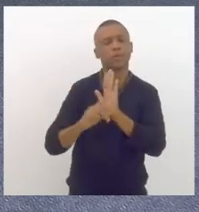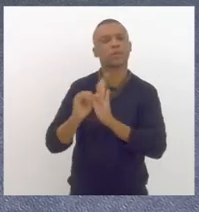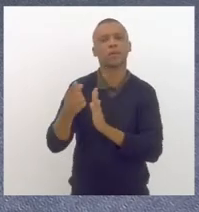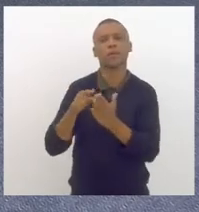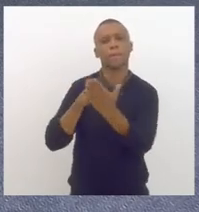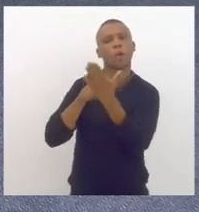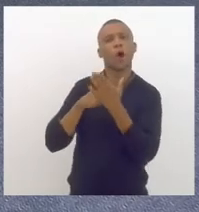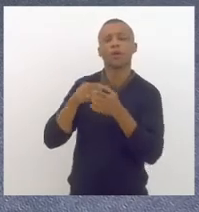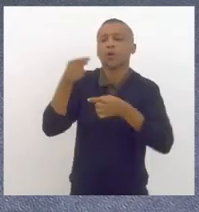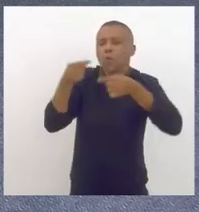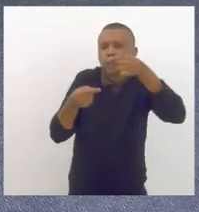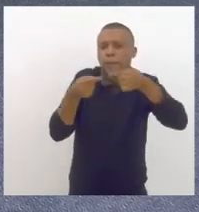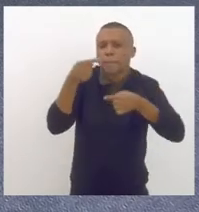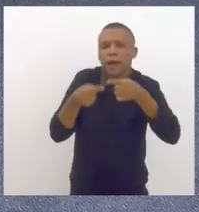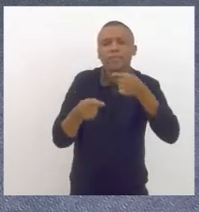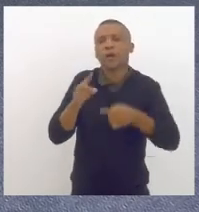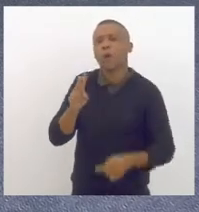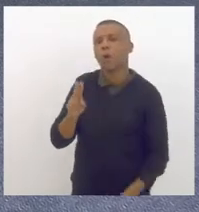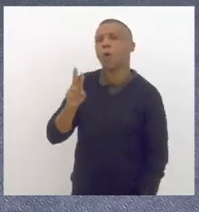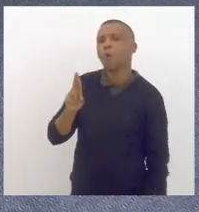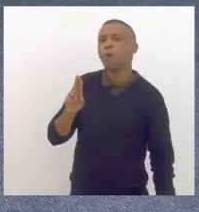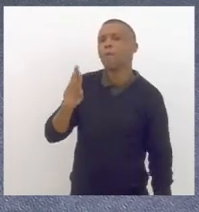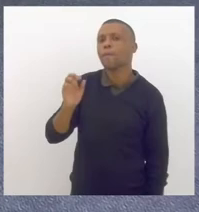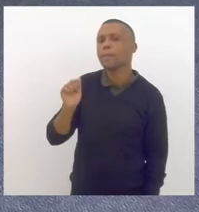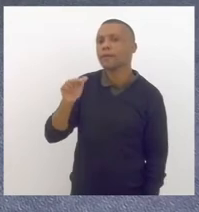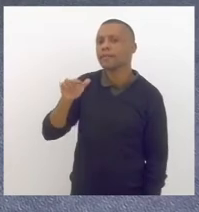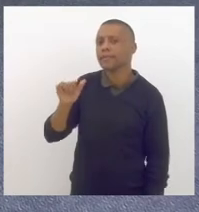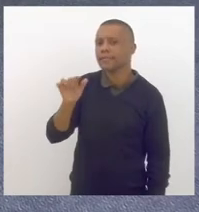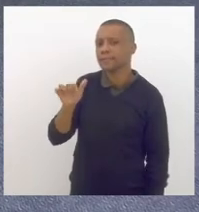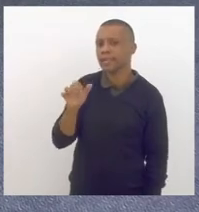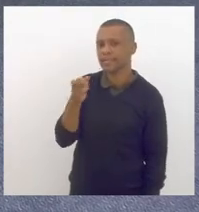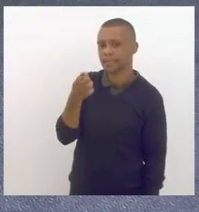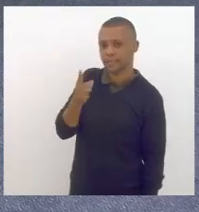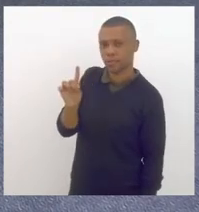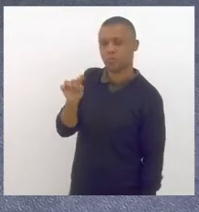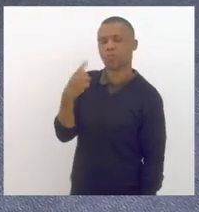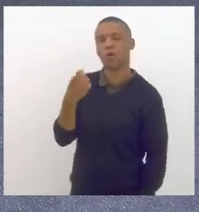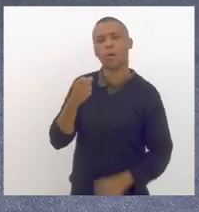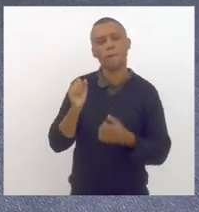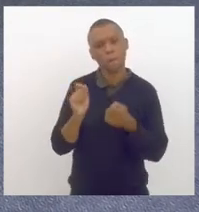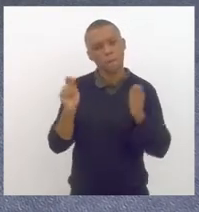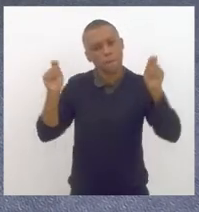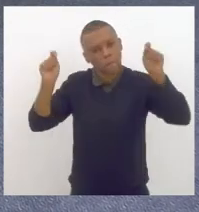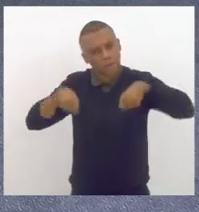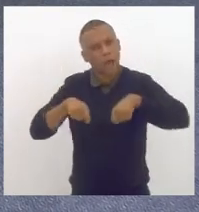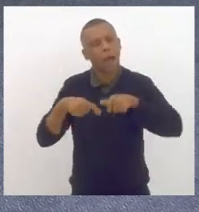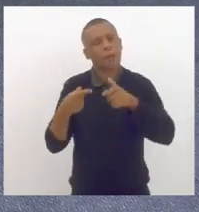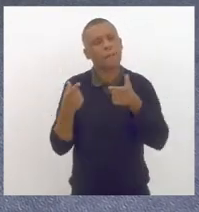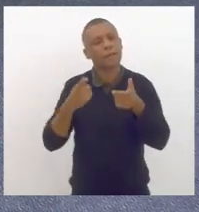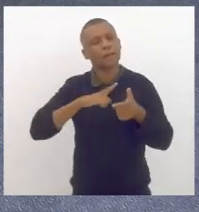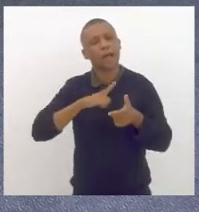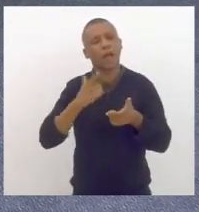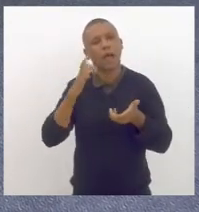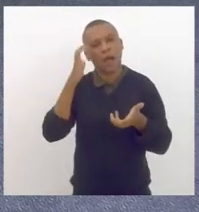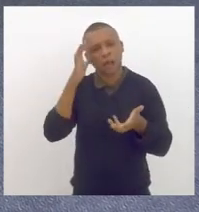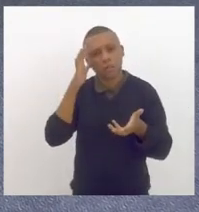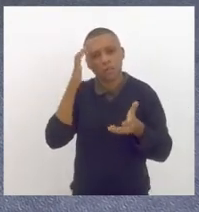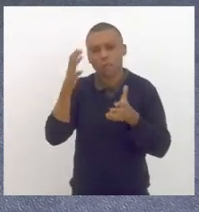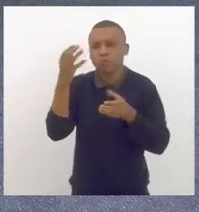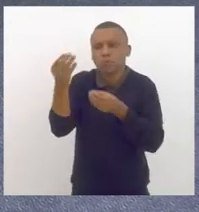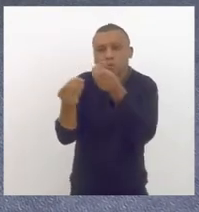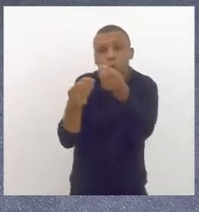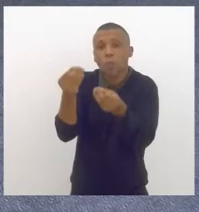do debate de urbanização, a gente pode chegar também na questão das condições das unidades habitacionais